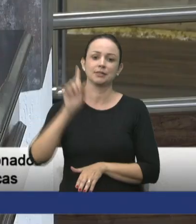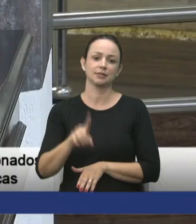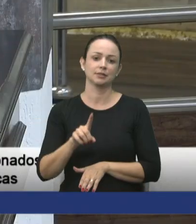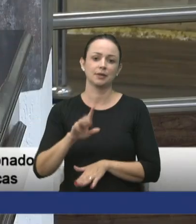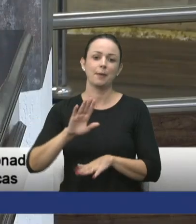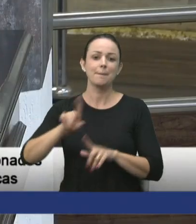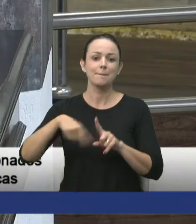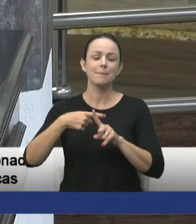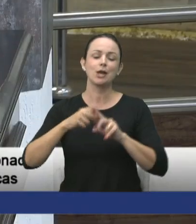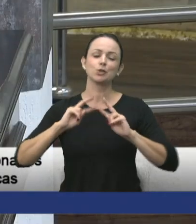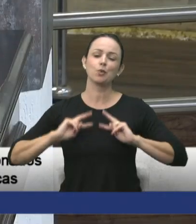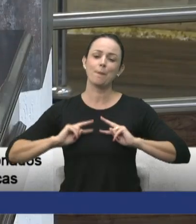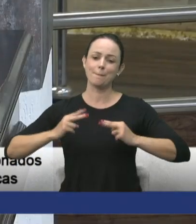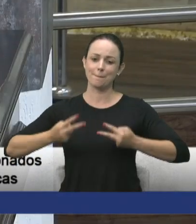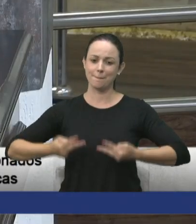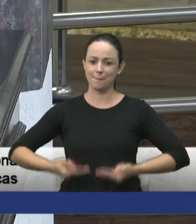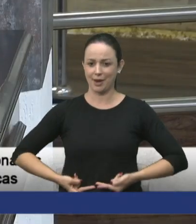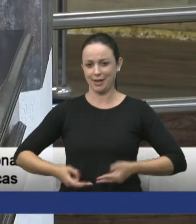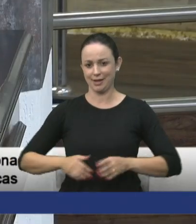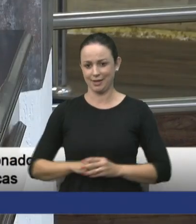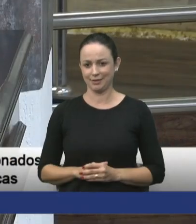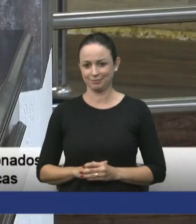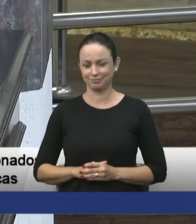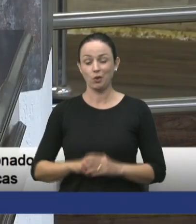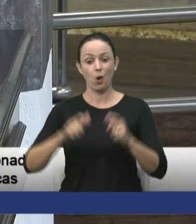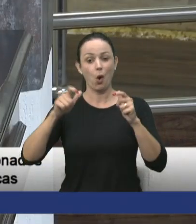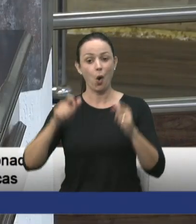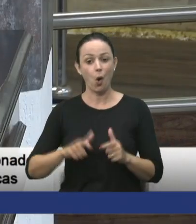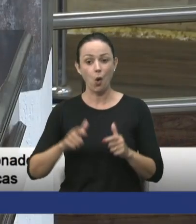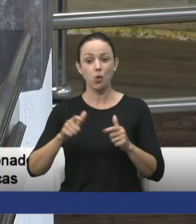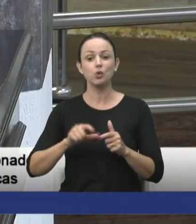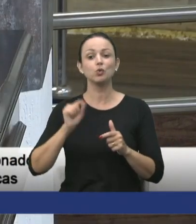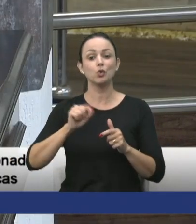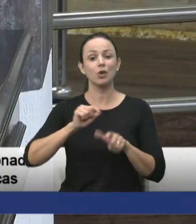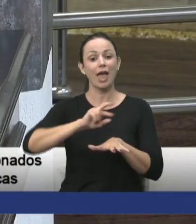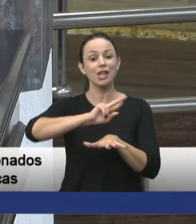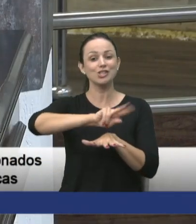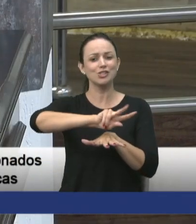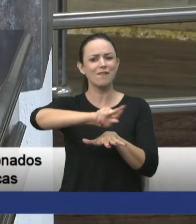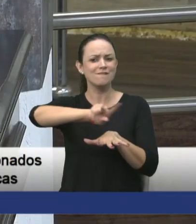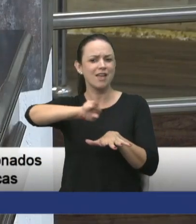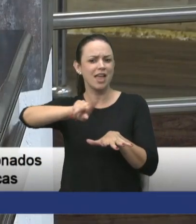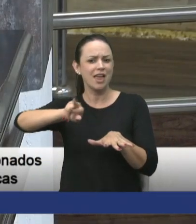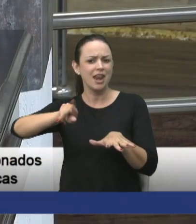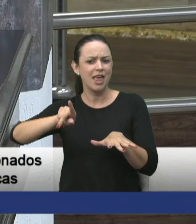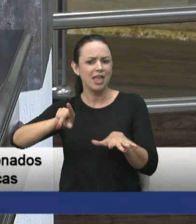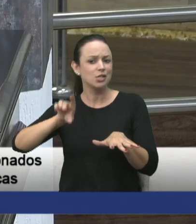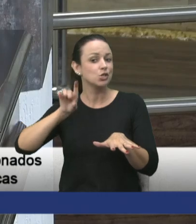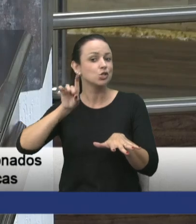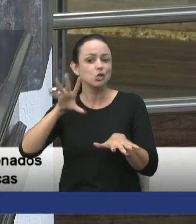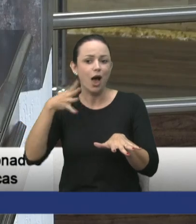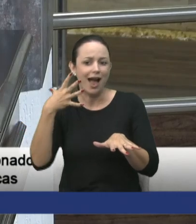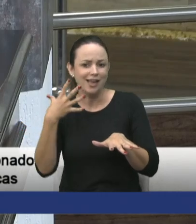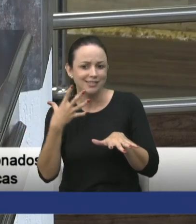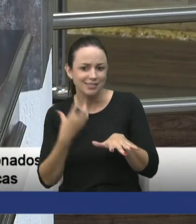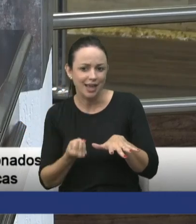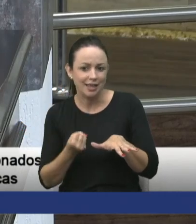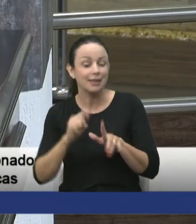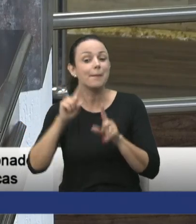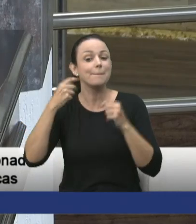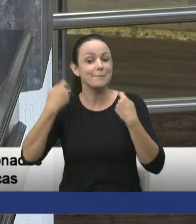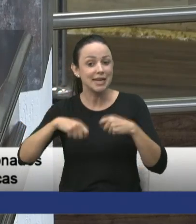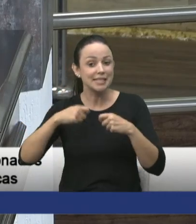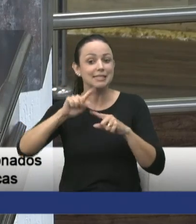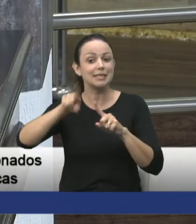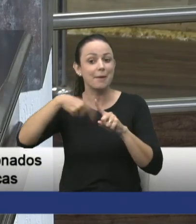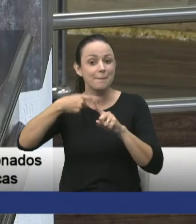mais humana. Onde as diferenças não sejam apenas aceitas, mas respeitadas em